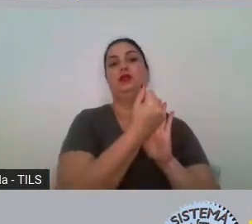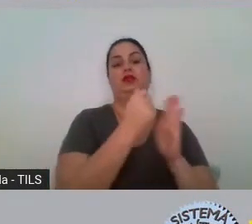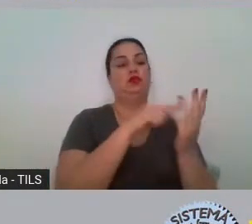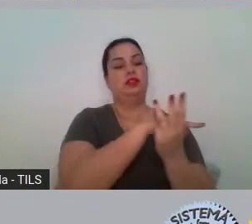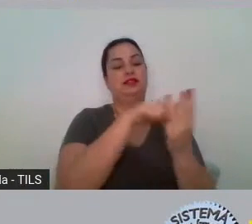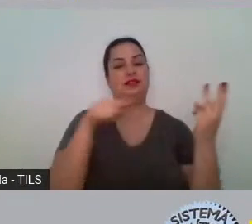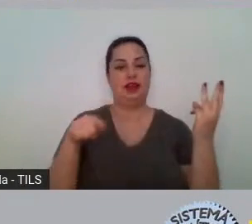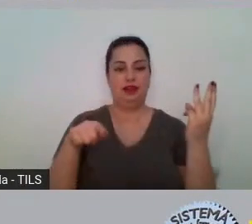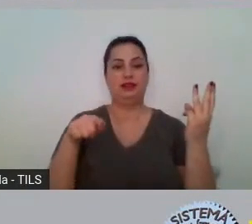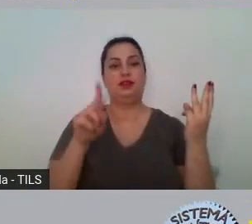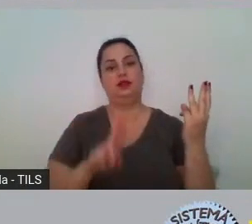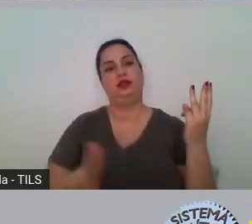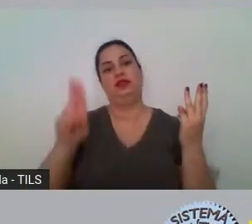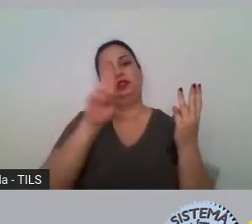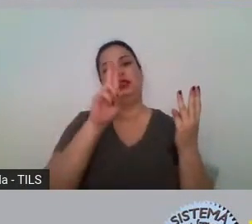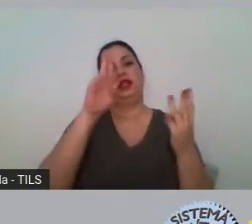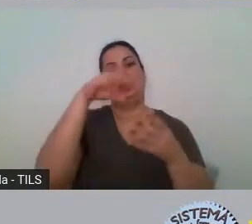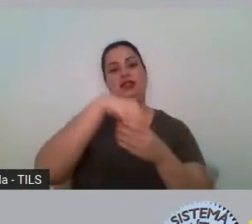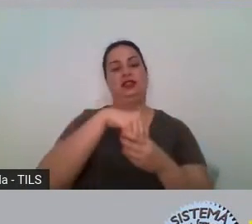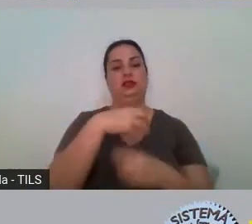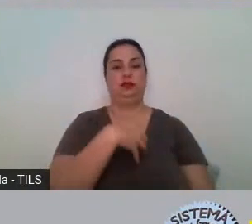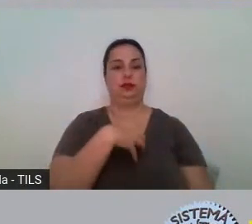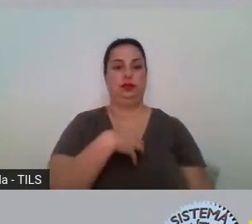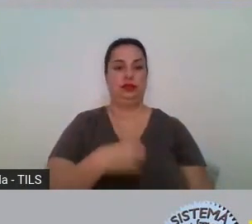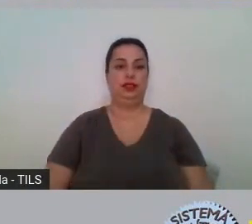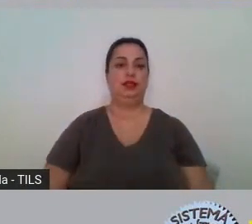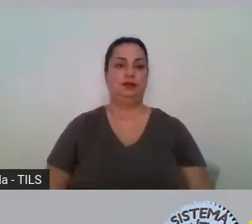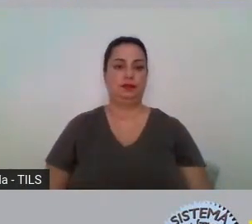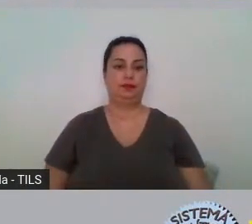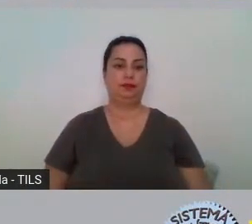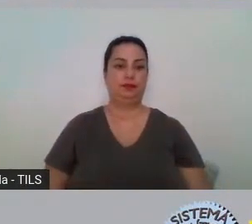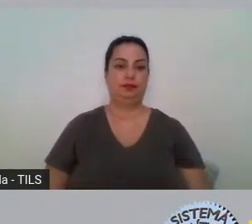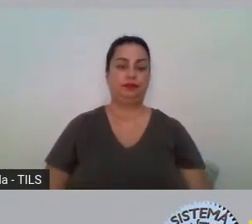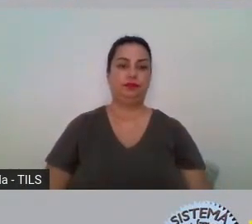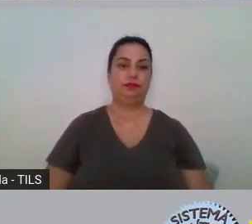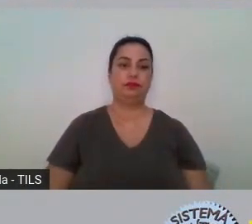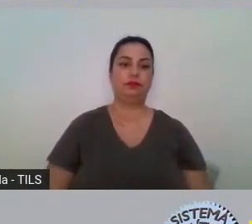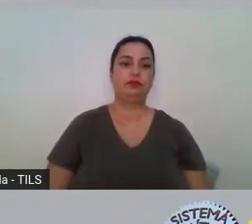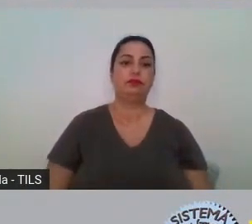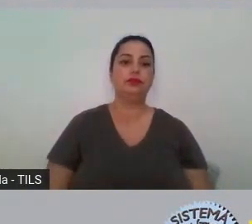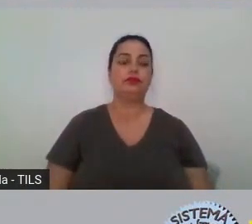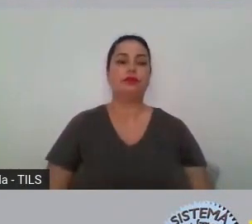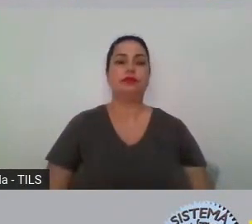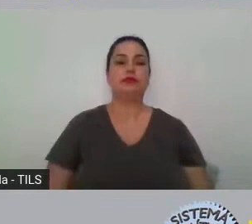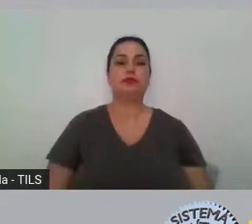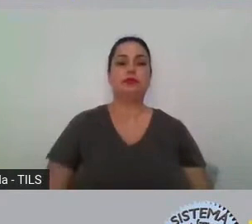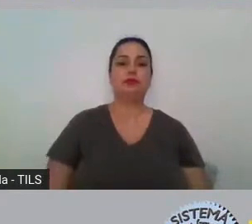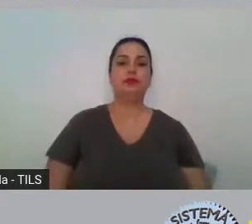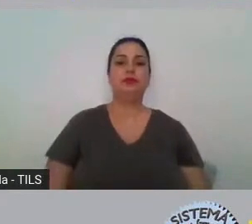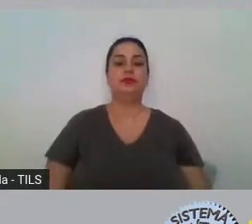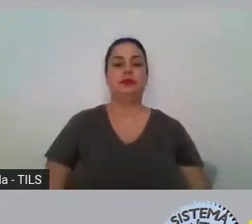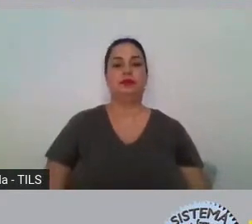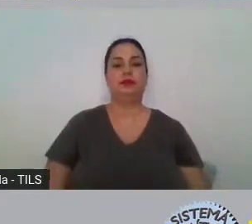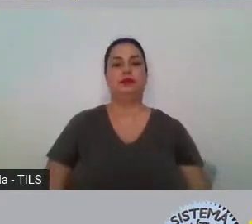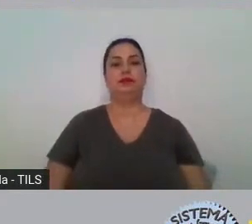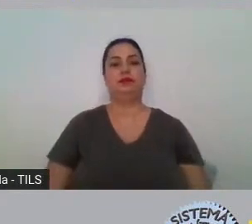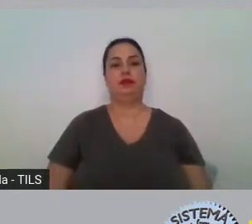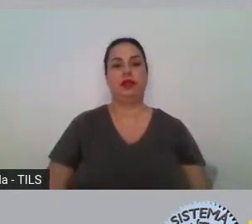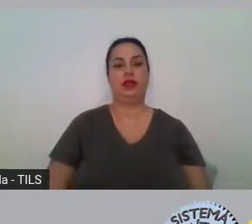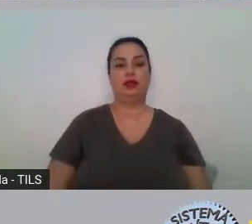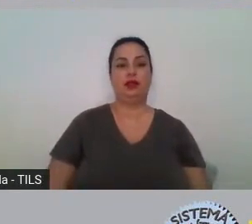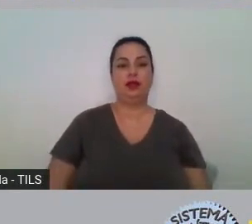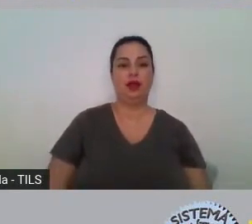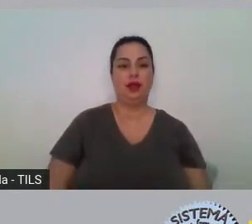No Ceará, o BEC determina 100% ou 879 milhões da dívida. No Espírito